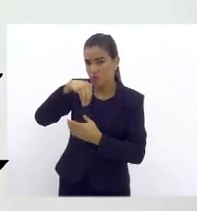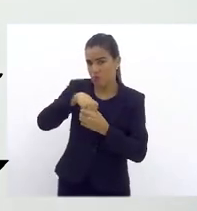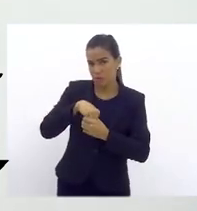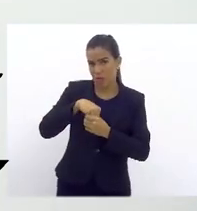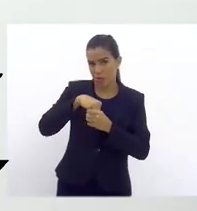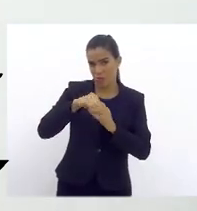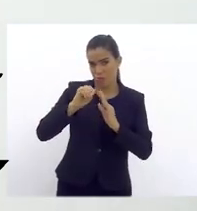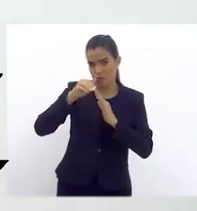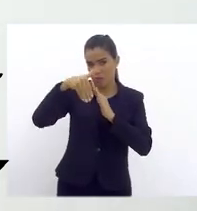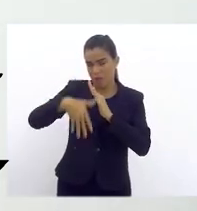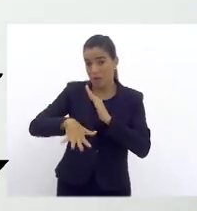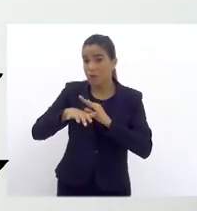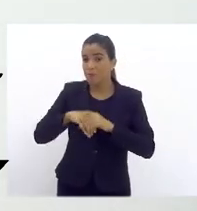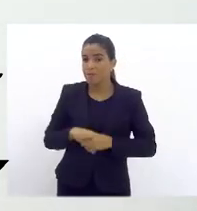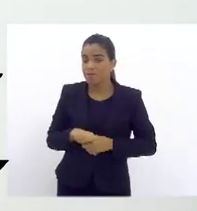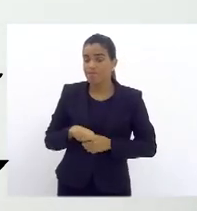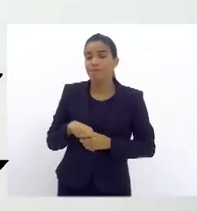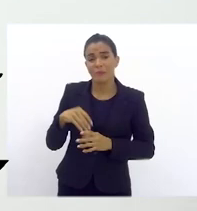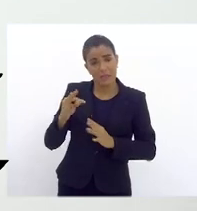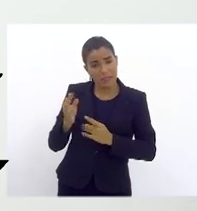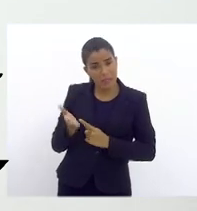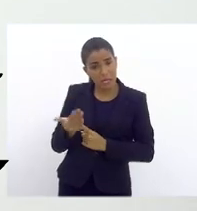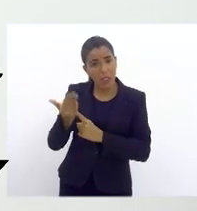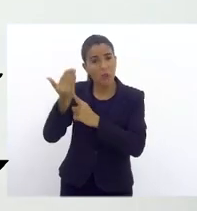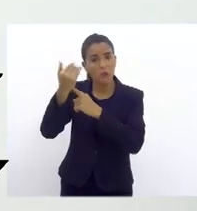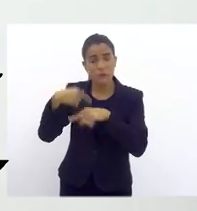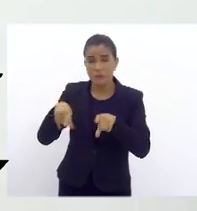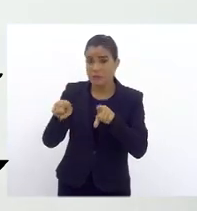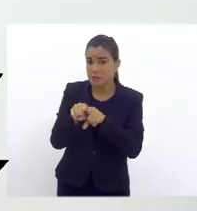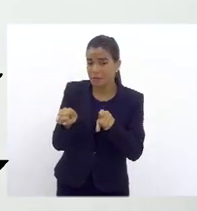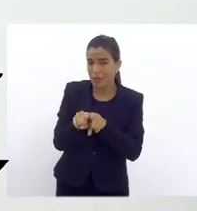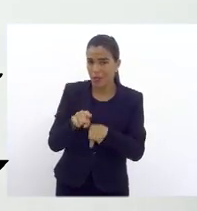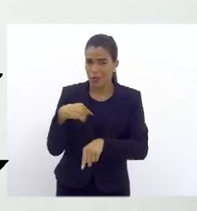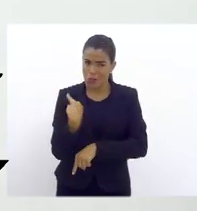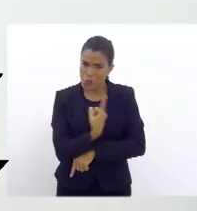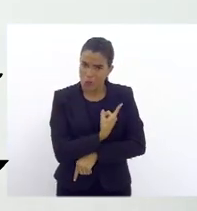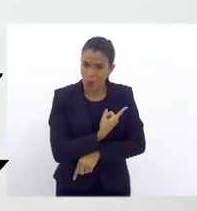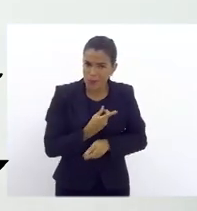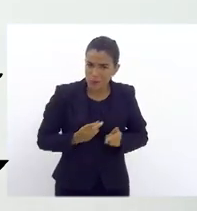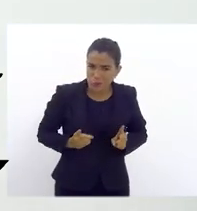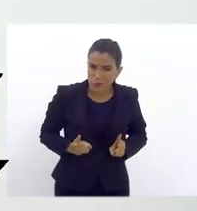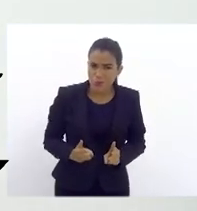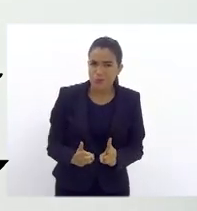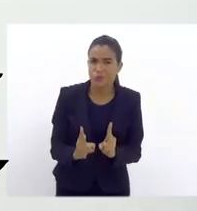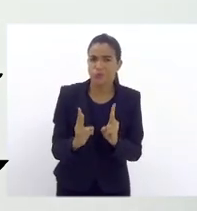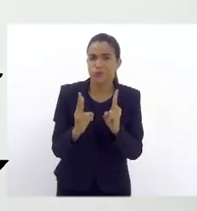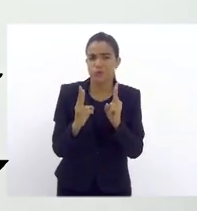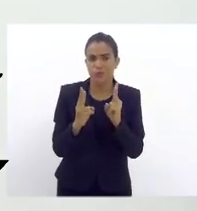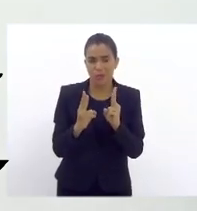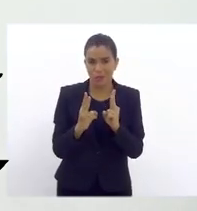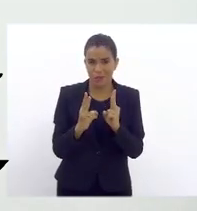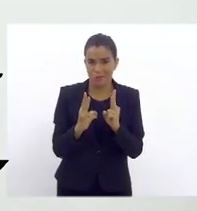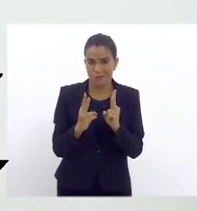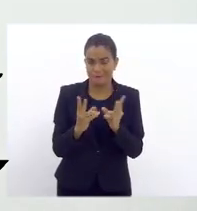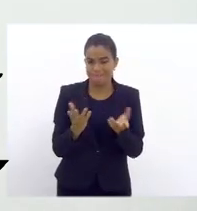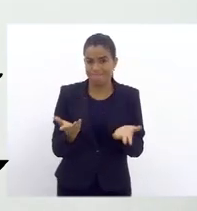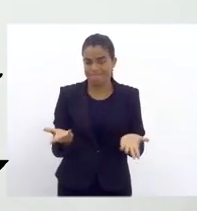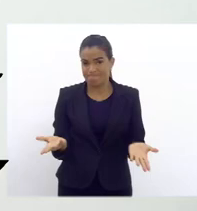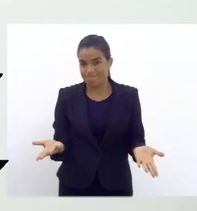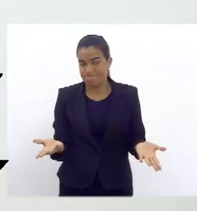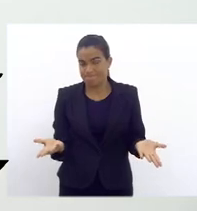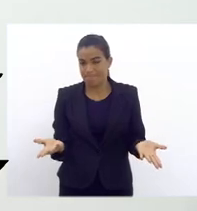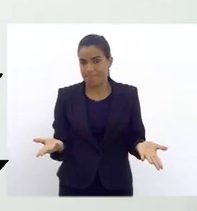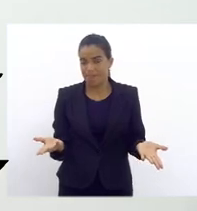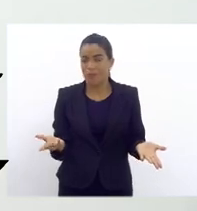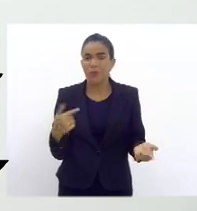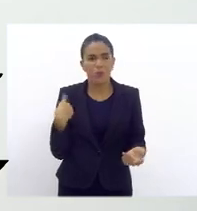tecnologia como a deputada falou e nós ainda assim o meu olhamos ele recortado a gente